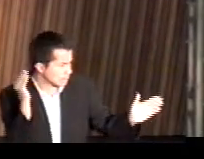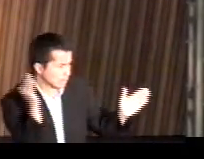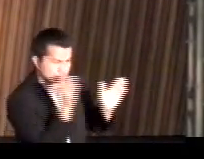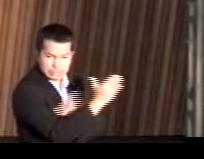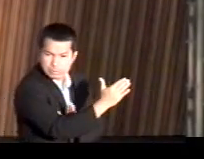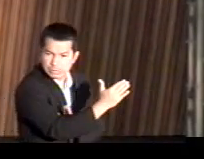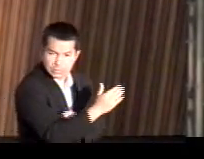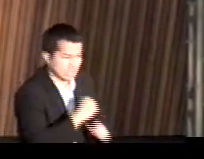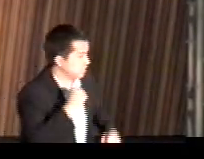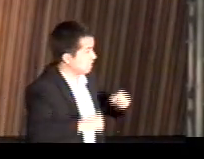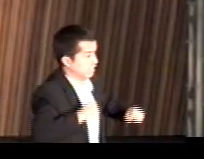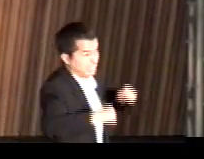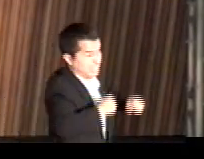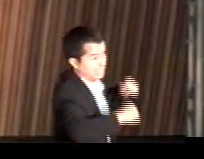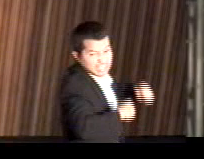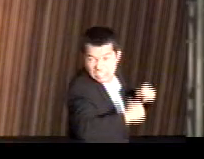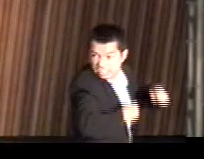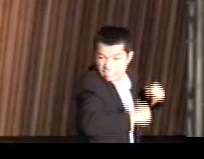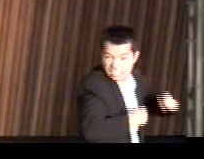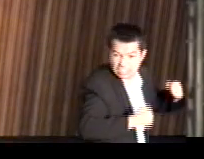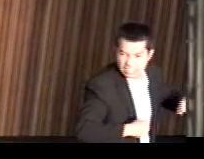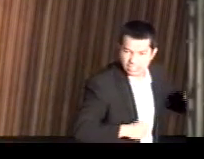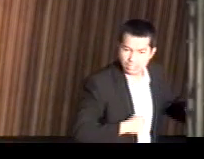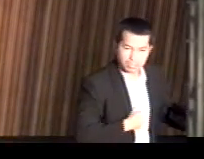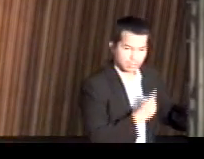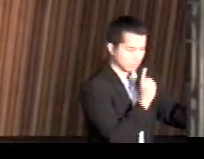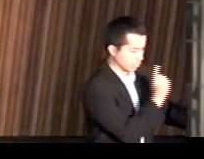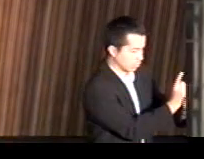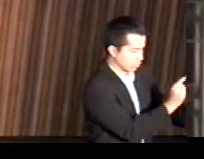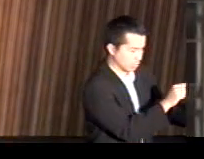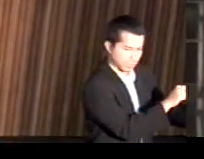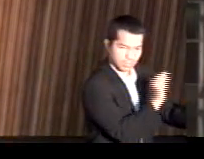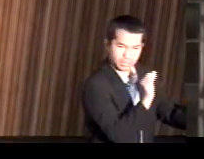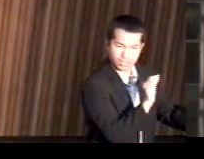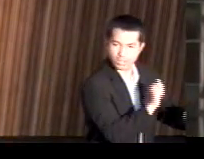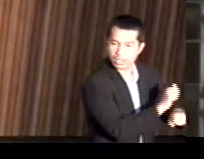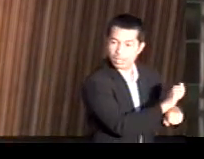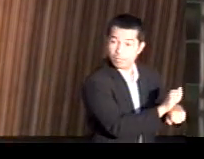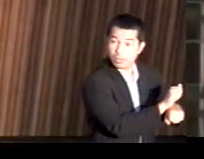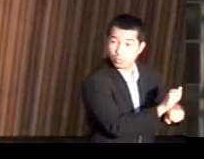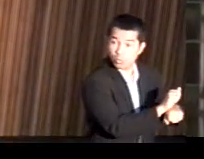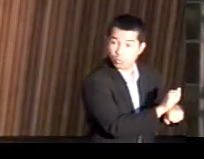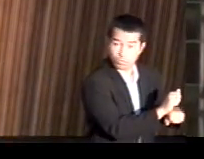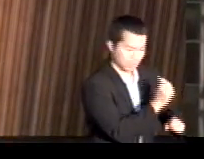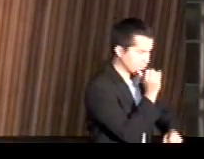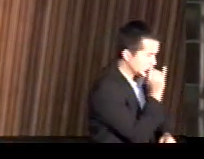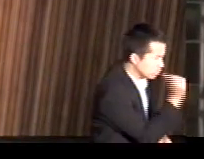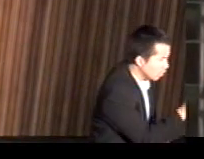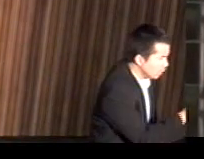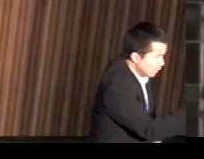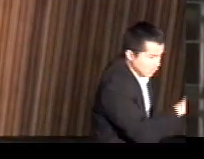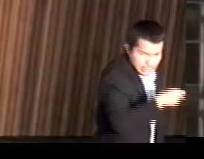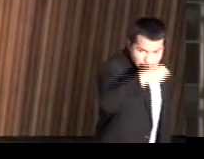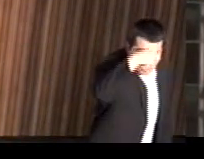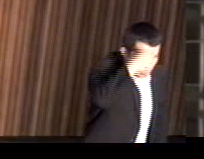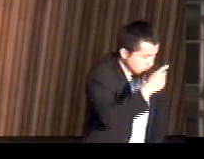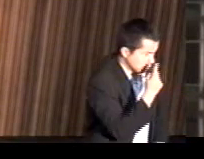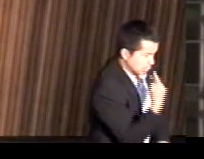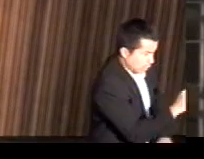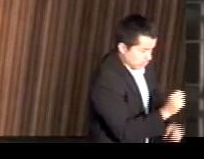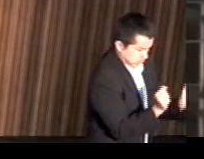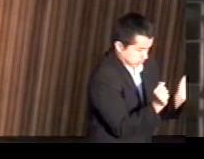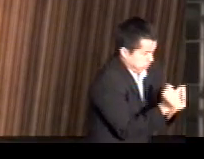ele foi procurar Abraão, e lá disse a Abraão que o seu sobrinho também tinha sido levado preso, e ele então